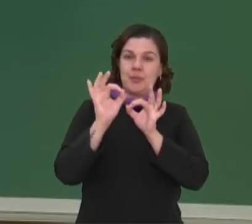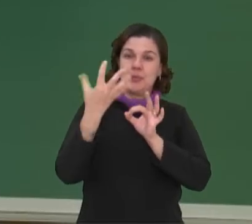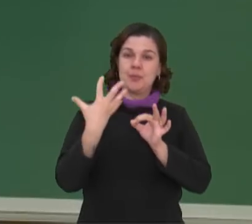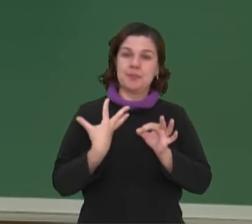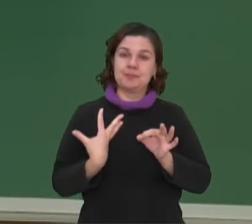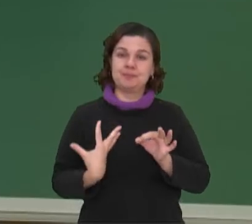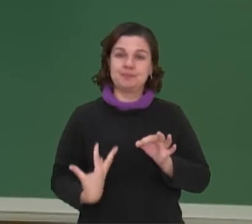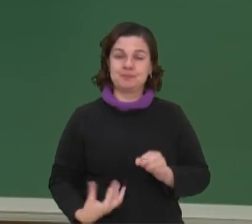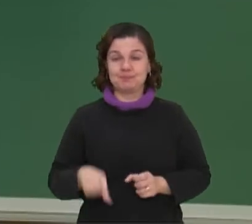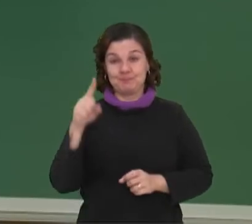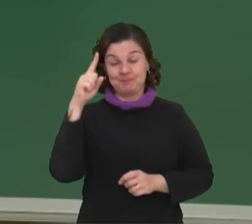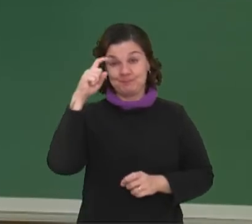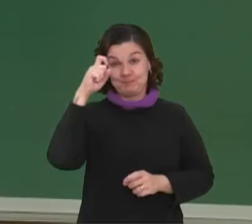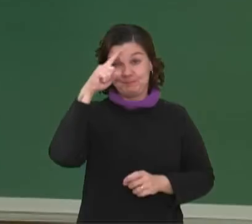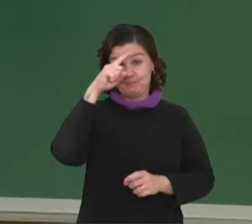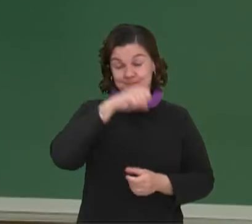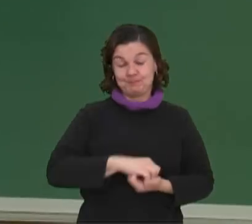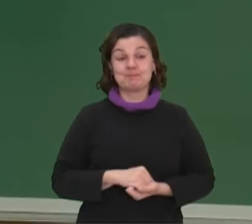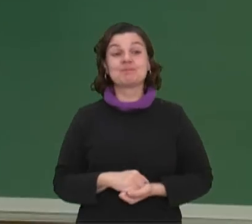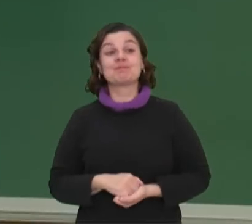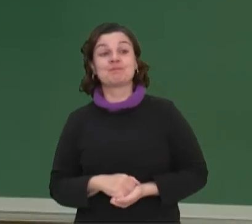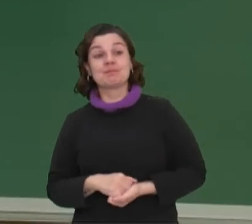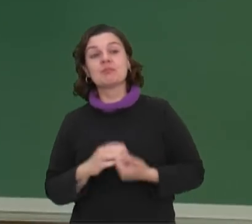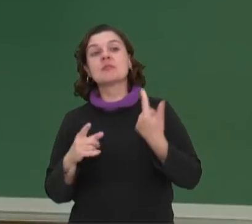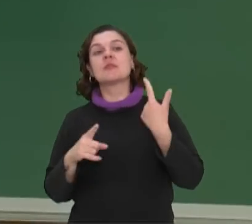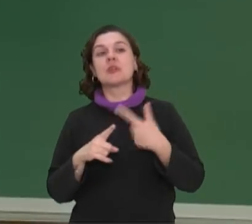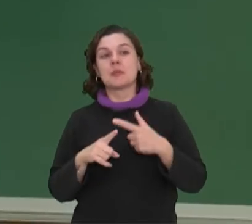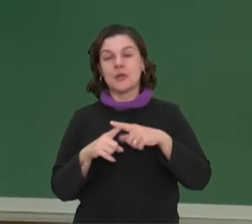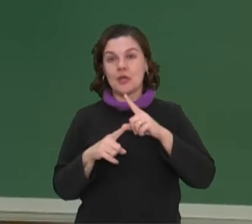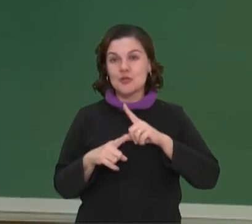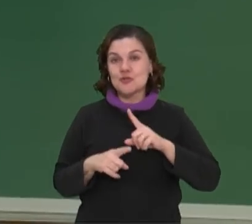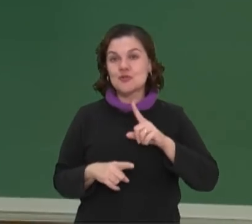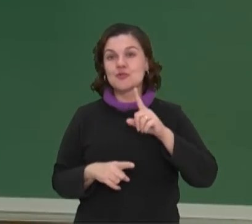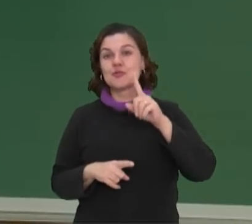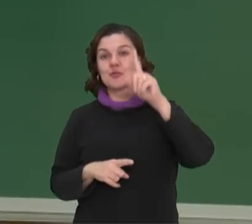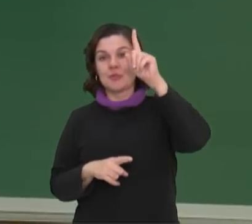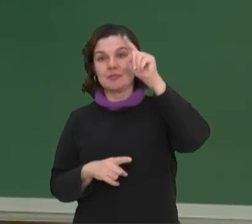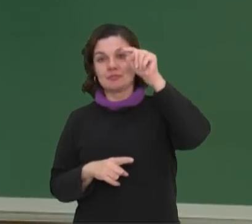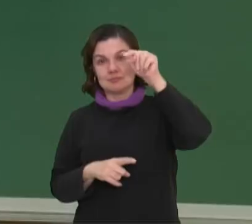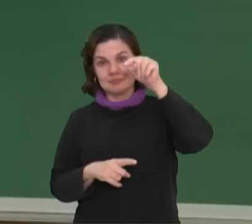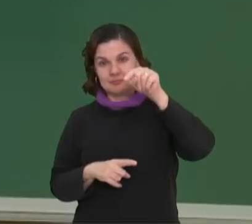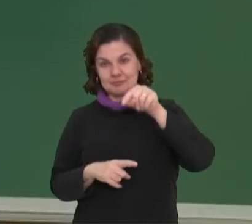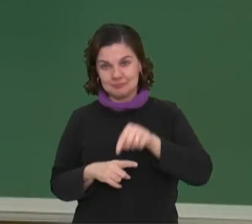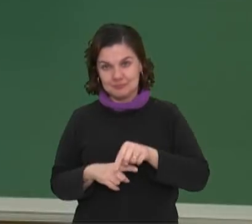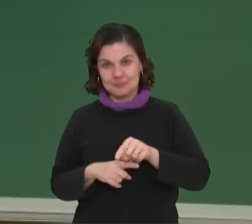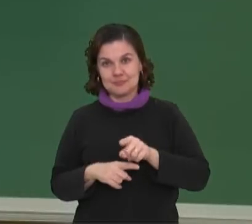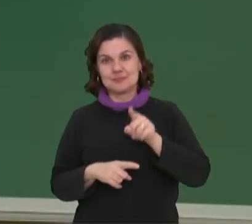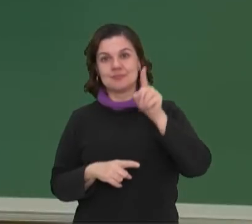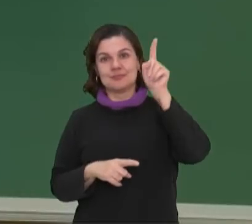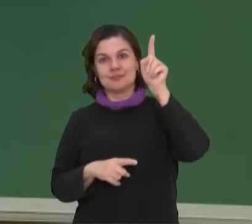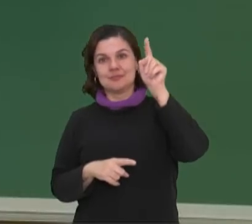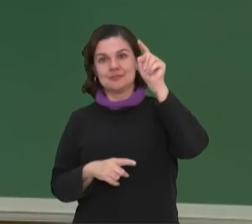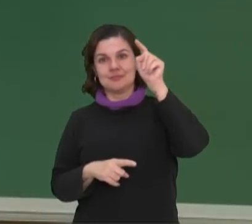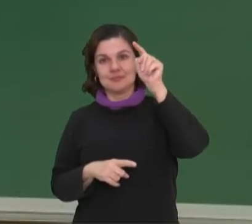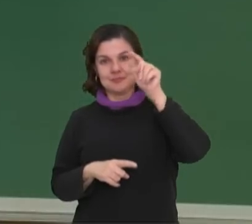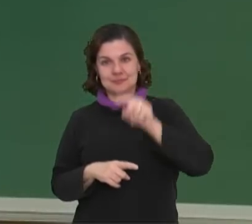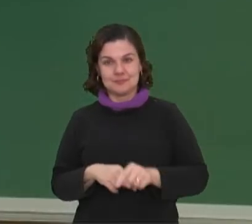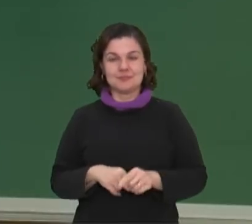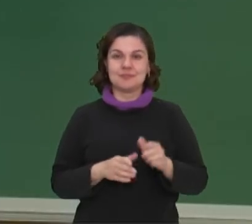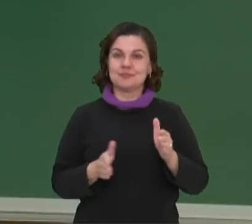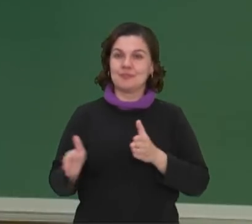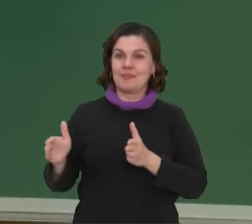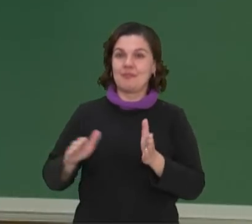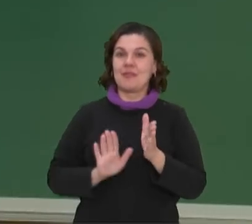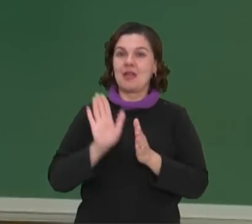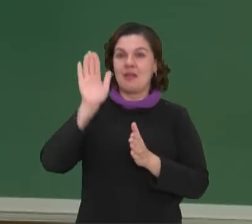muito dificultoso, então. Por quê? Subindo e descendo as superfícies, as